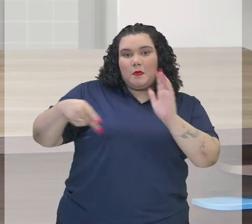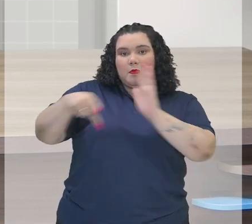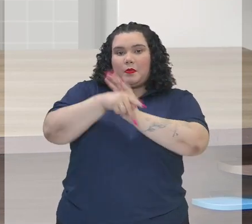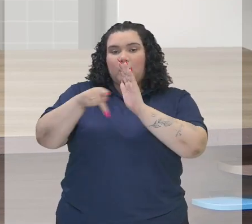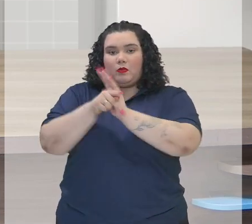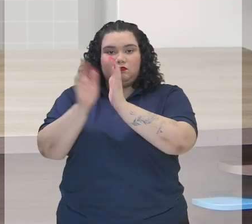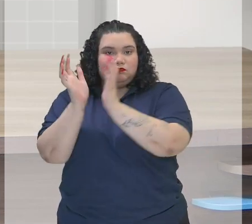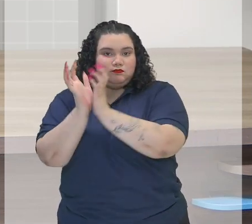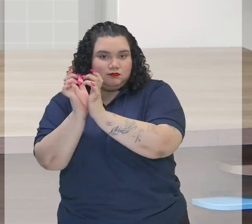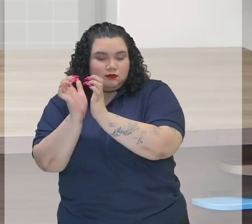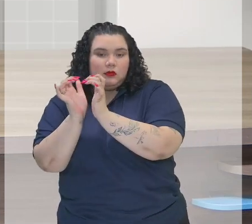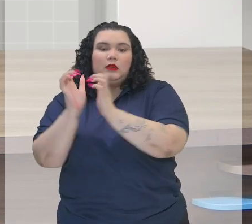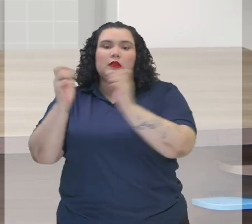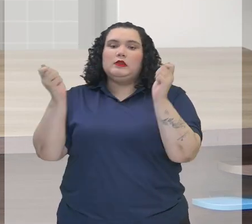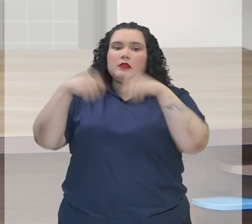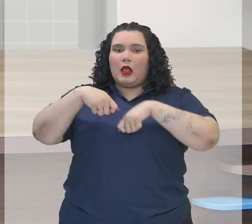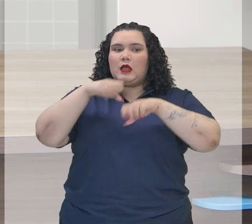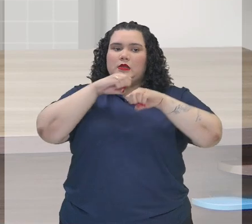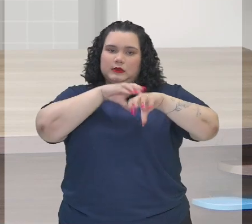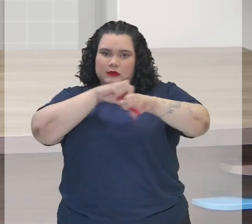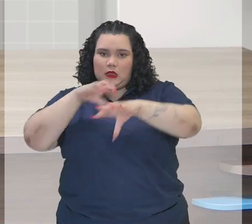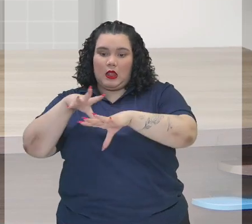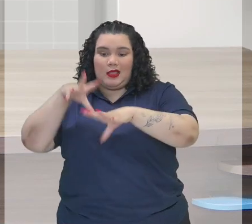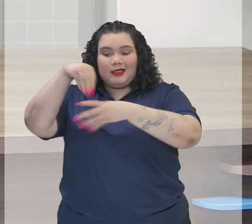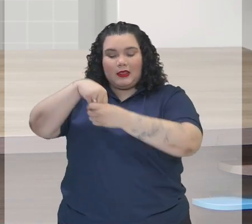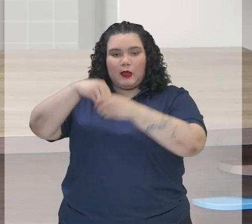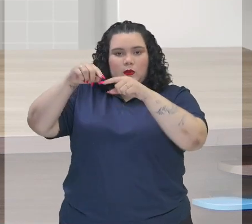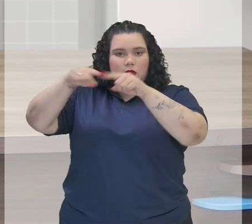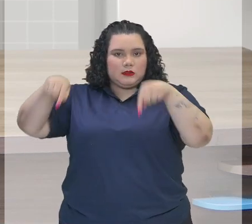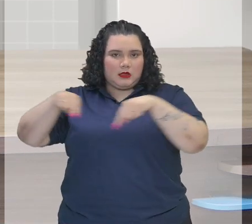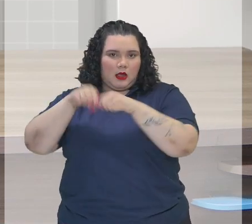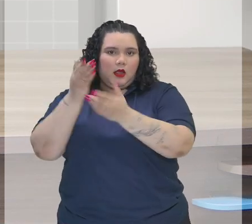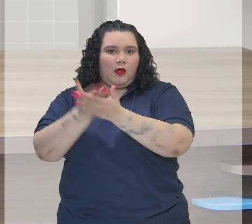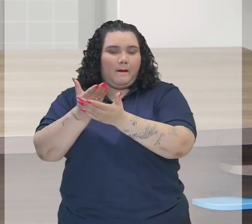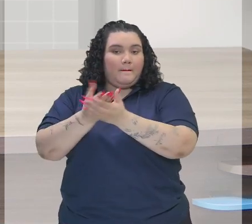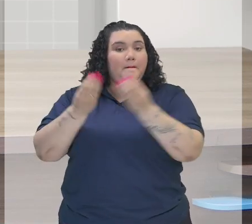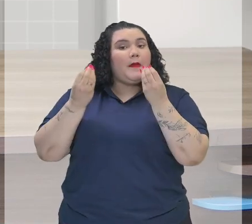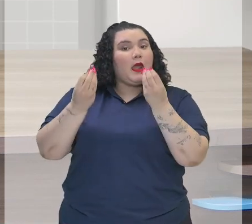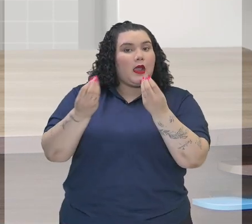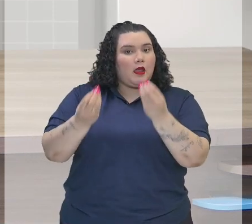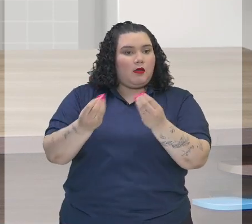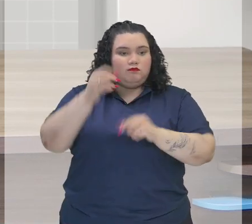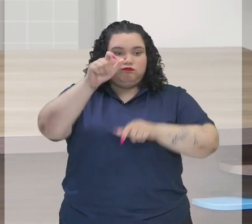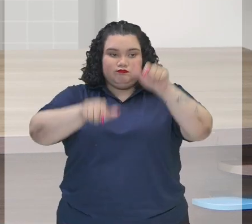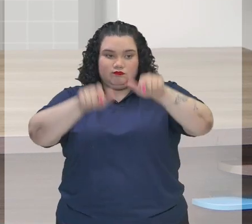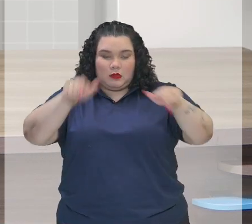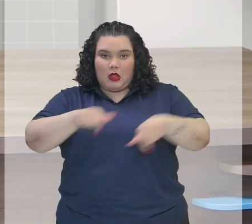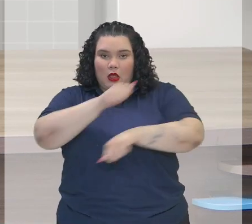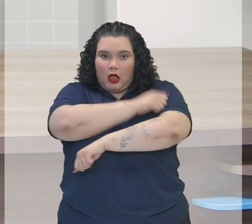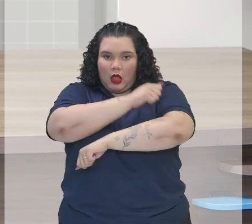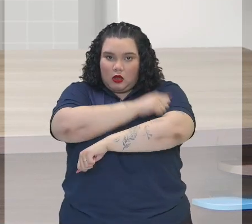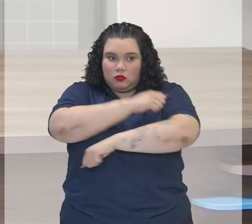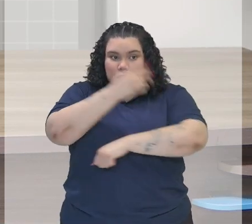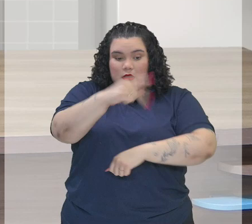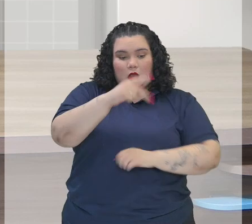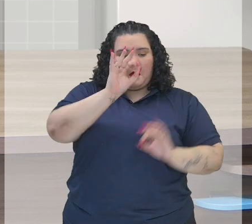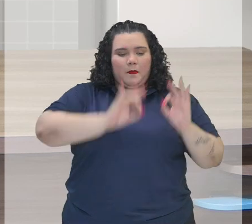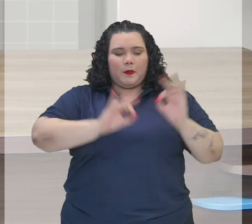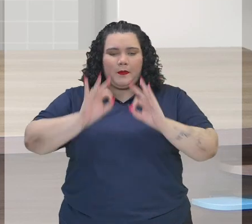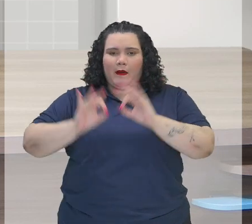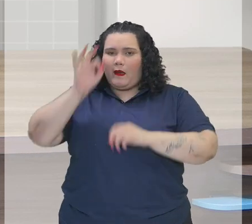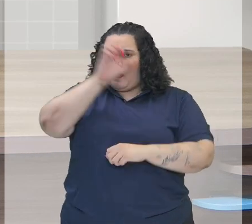que podem ser ensinadas em sala de aula, para que os nossos estudantes compreendam o seu processo de